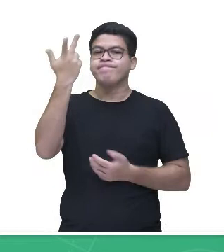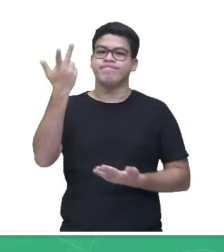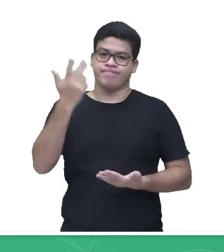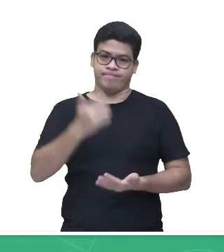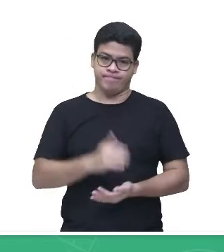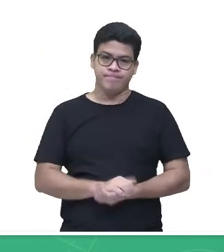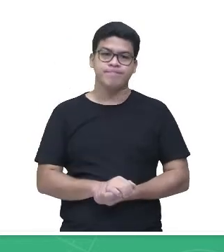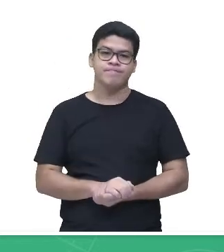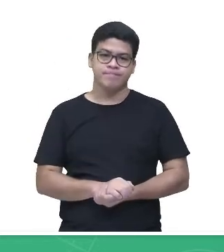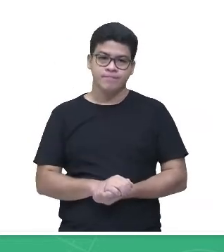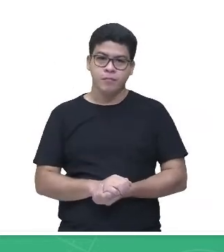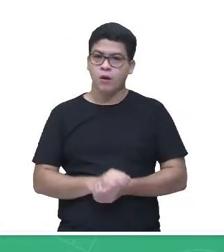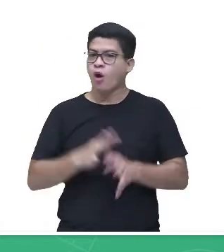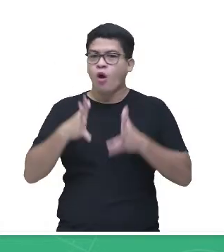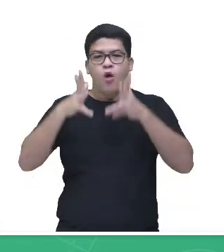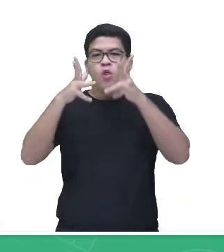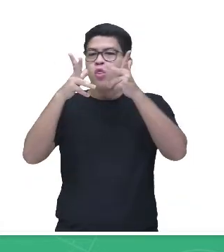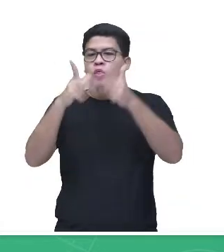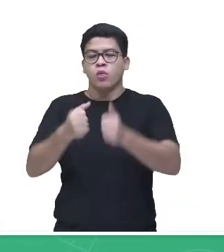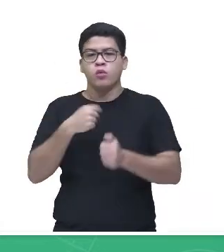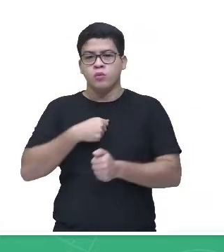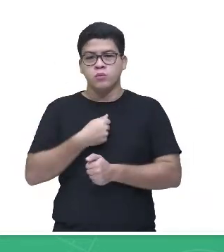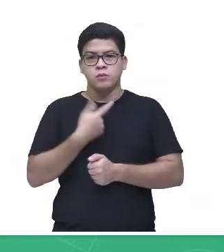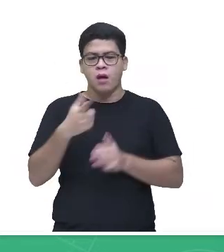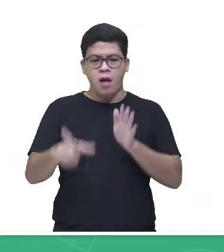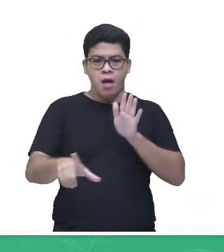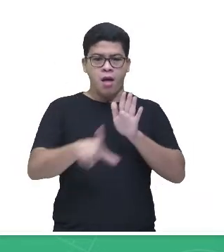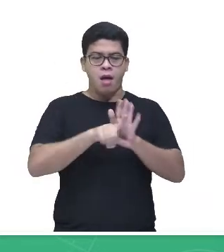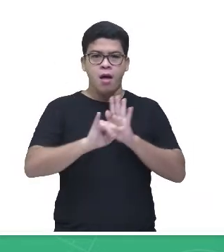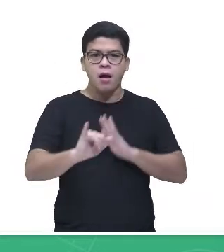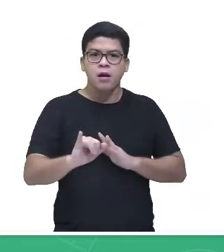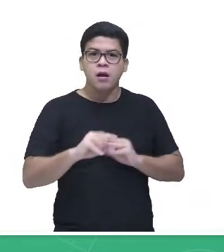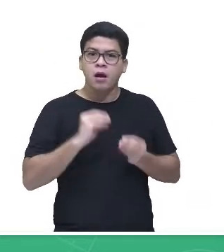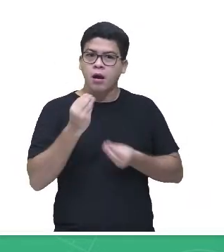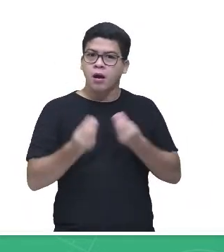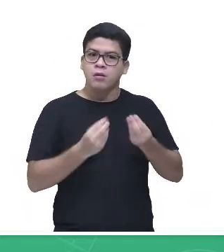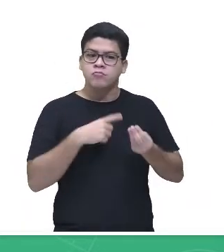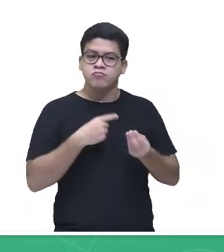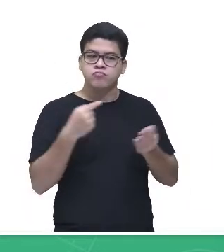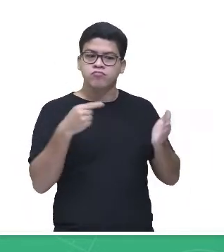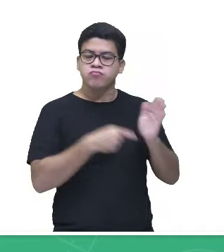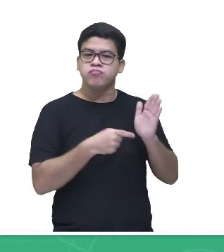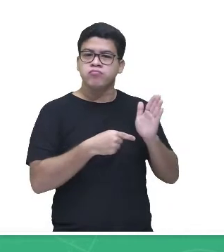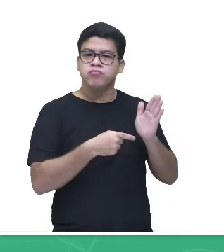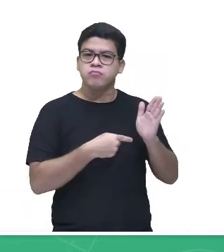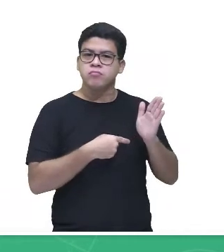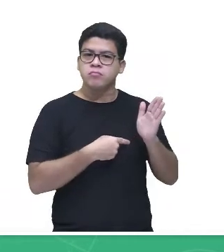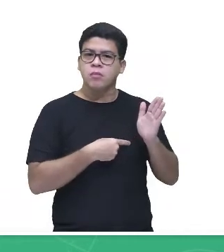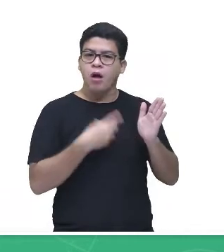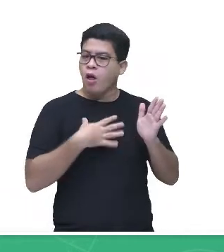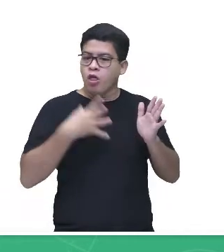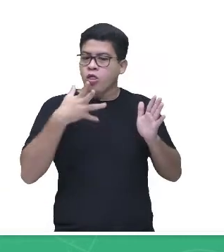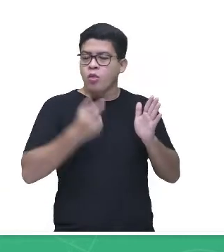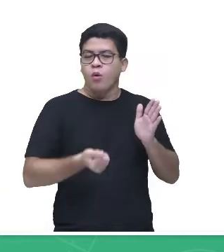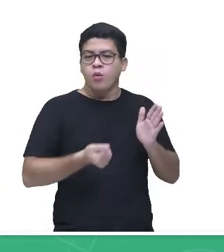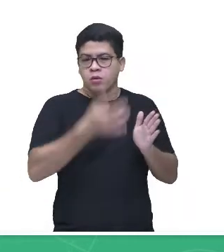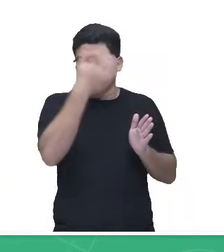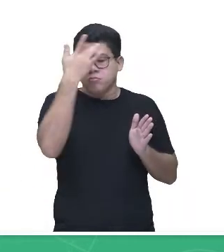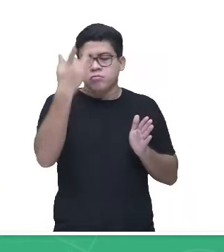os homens são iguais na lei. Quem dizia isso era Locke, tá, gente? Mas será que realmente era o que